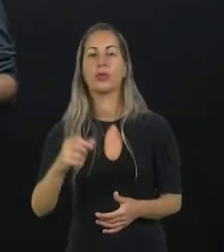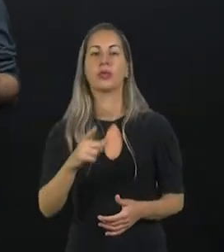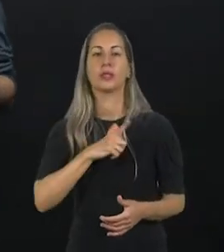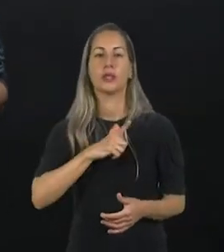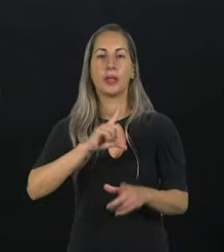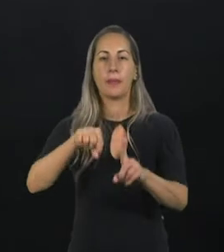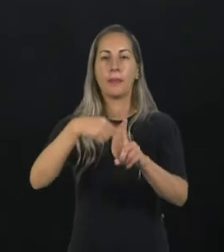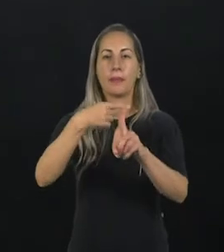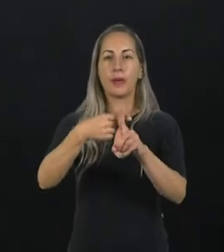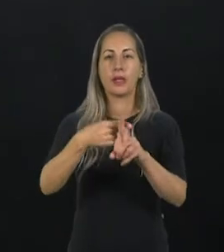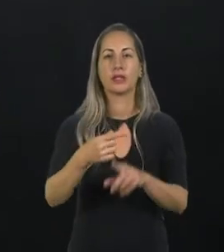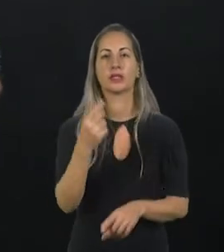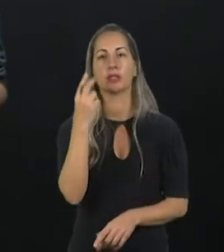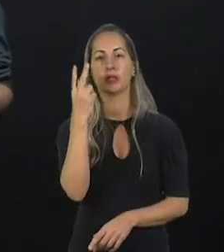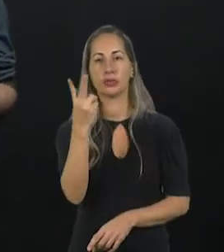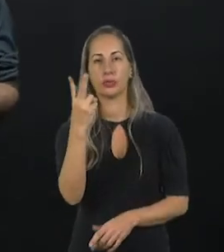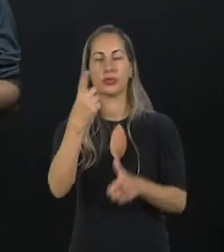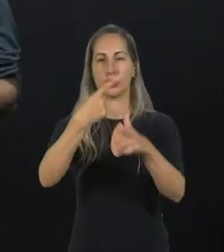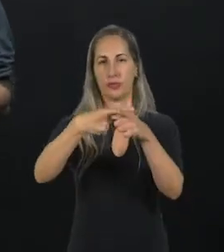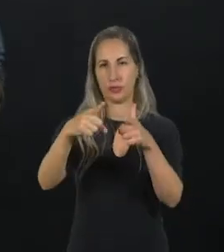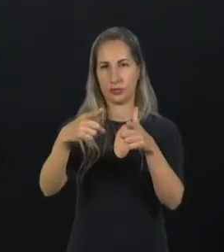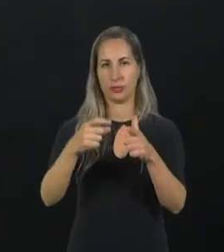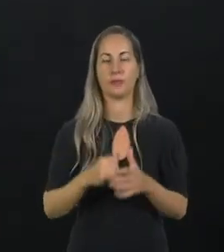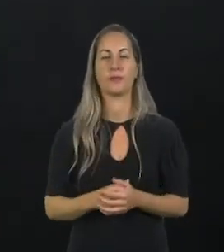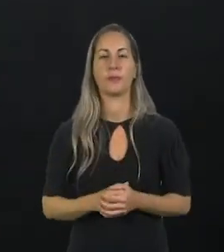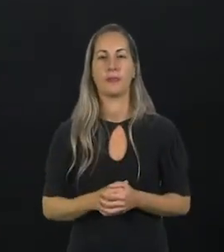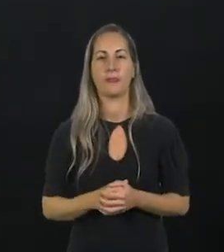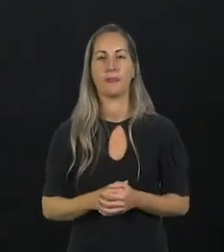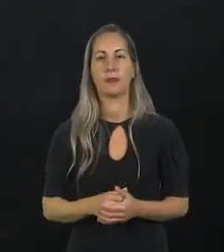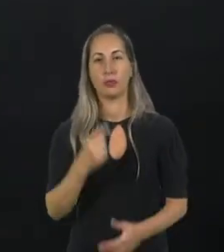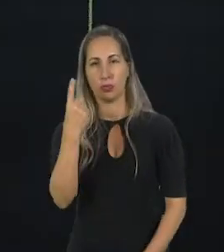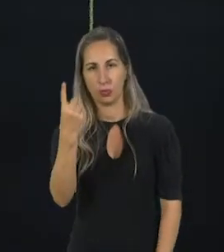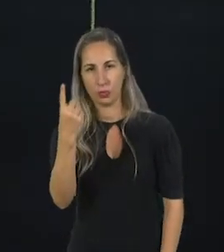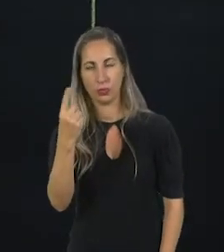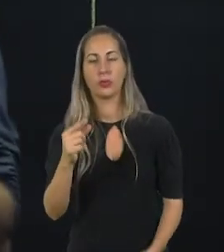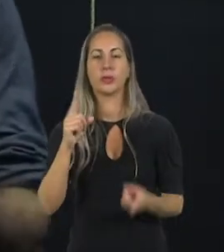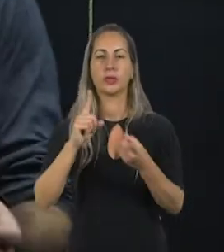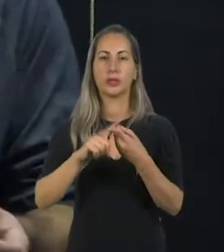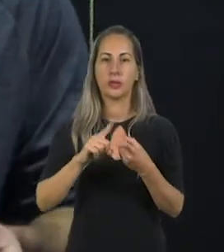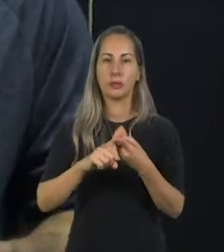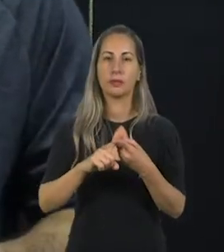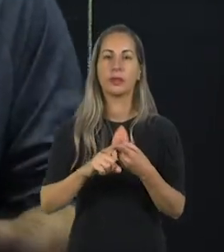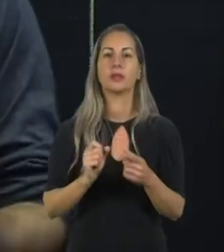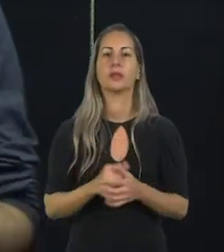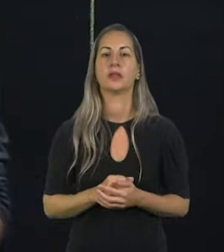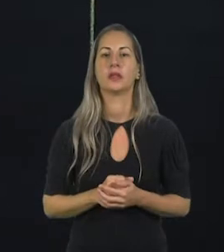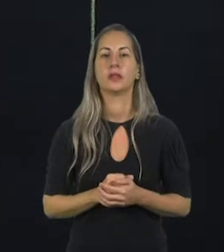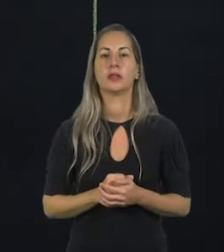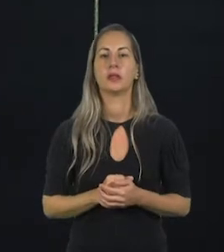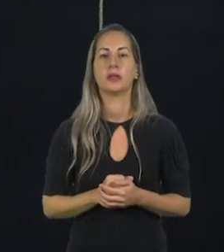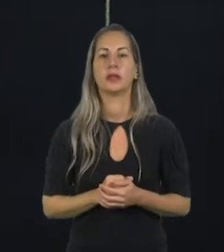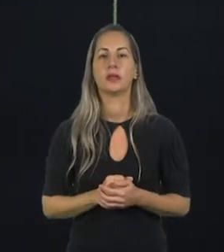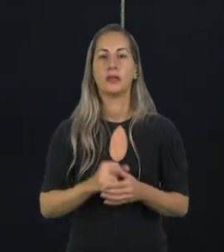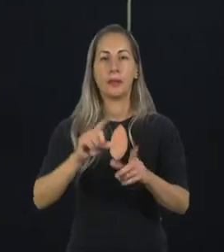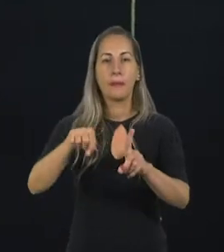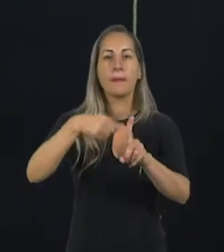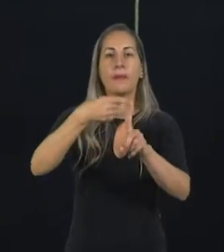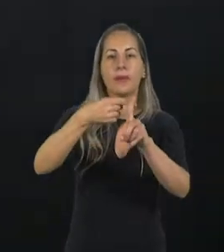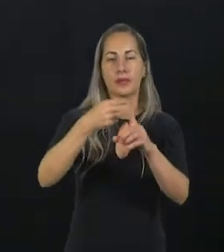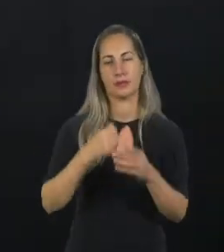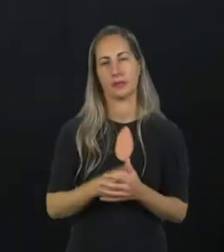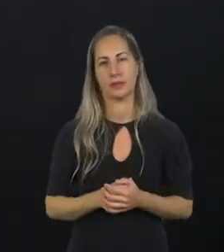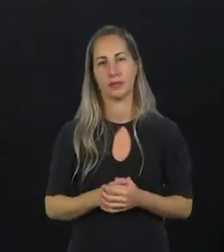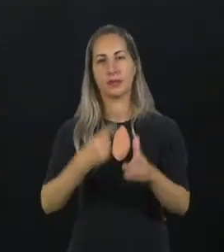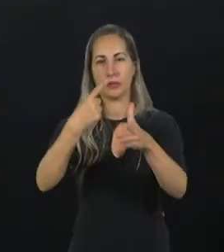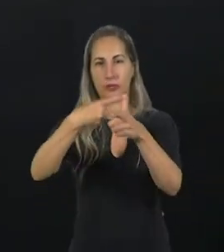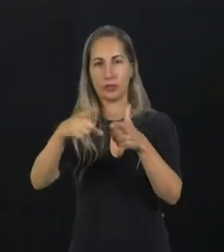mais de dois divisores. Ou seja, além do número 1 e além de ele mesmo, eu tenho mais divisores,